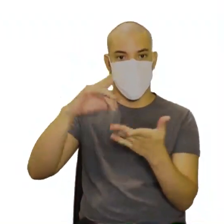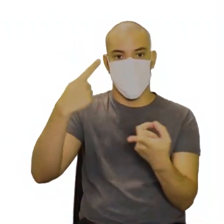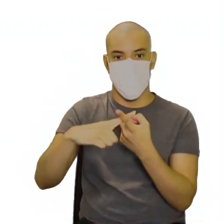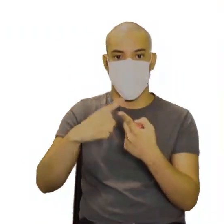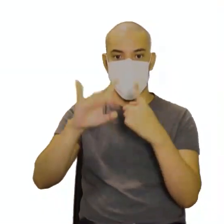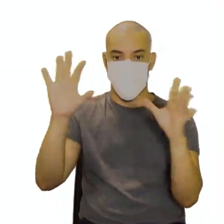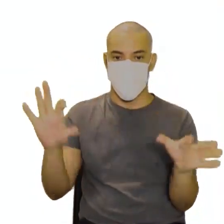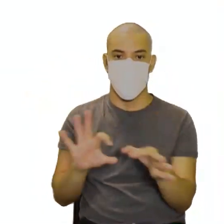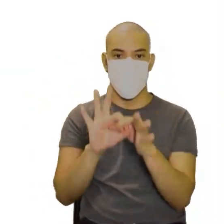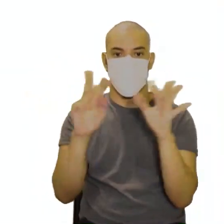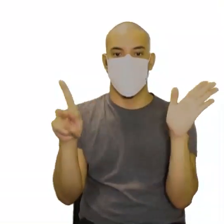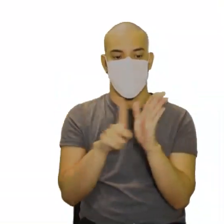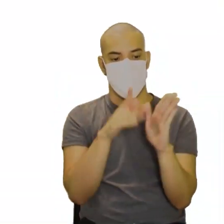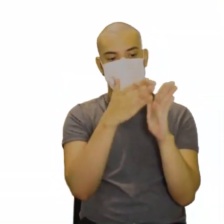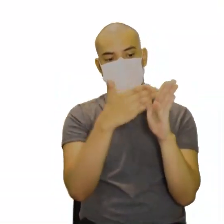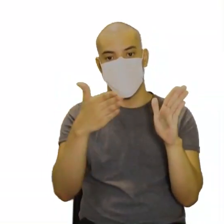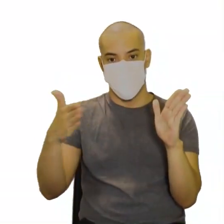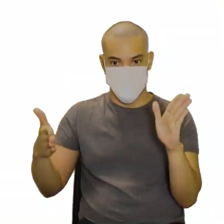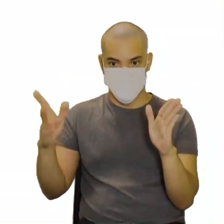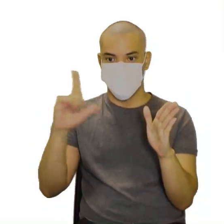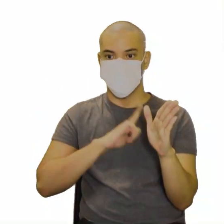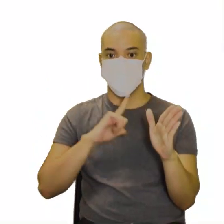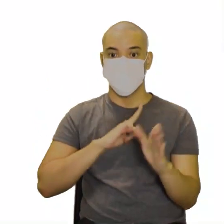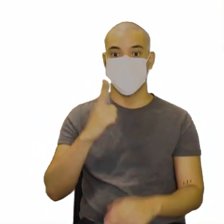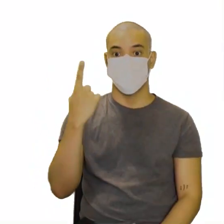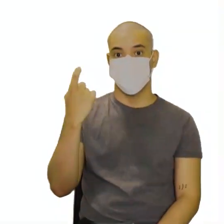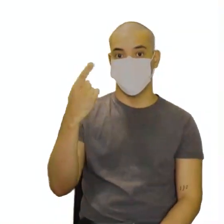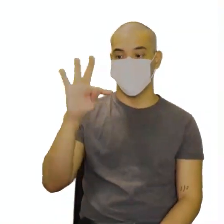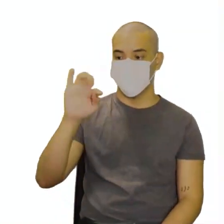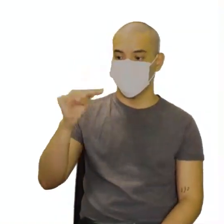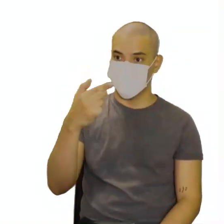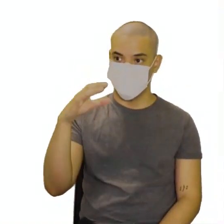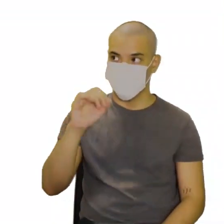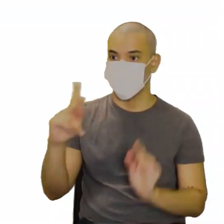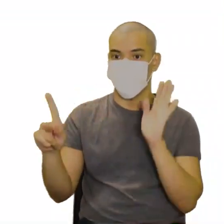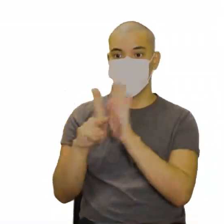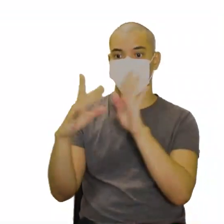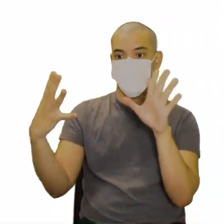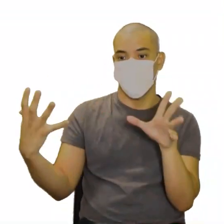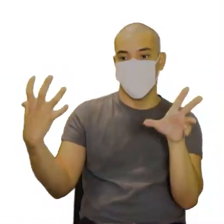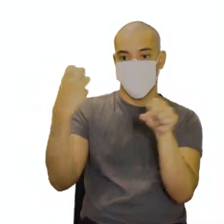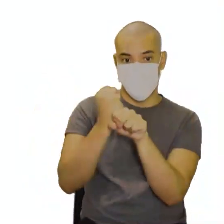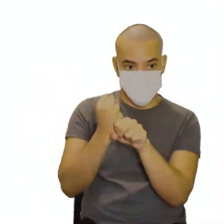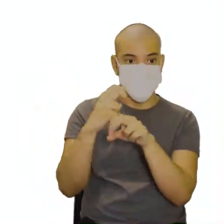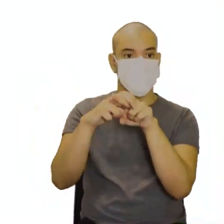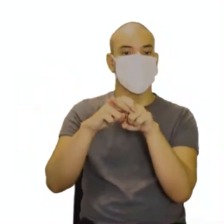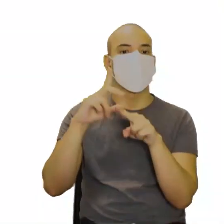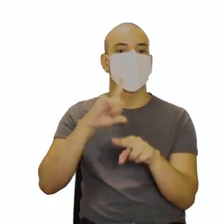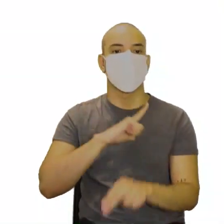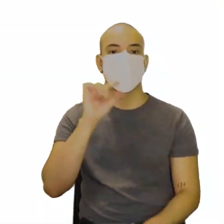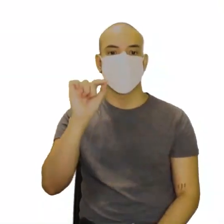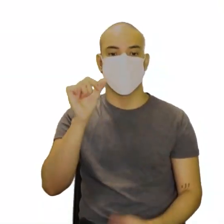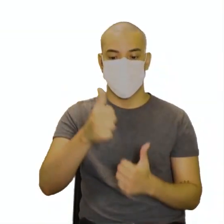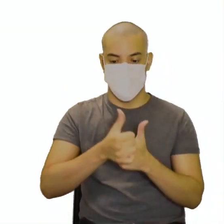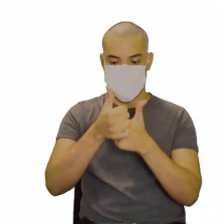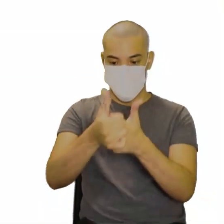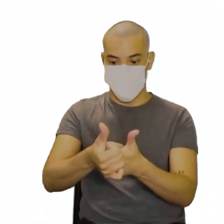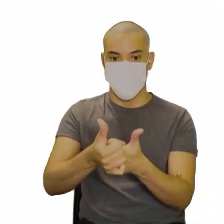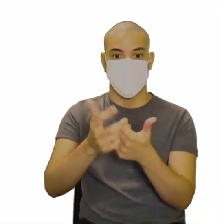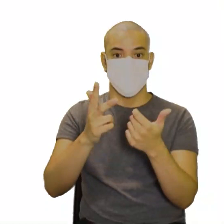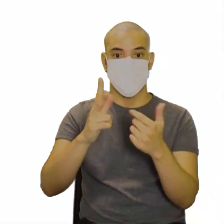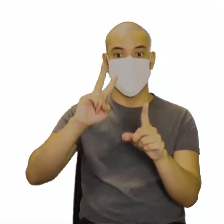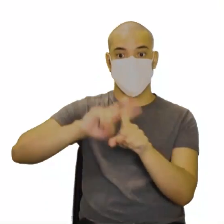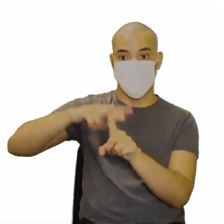na associação em série, as tensões individuais são somadas, logo tem uma tensão equivalente